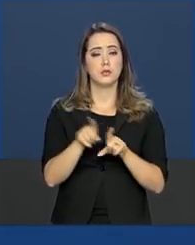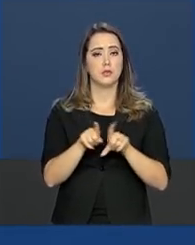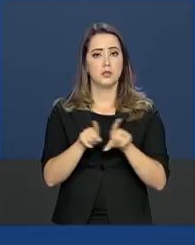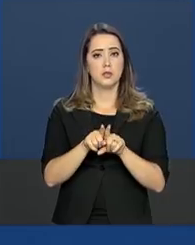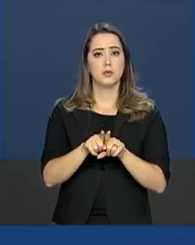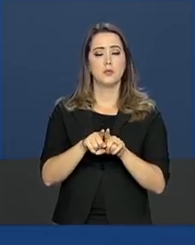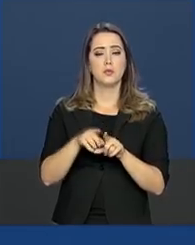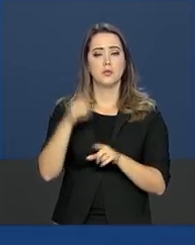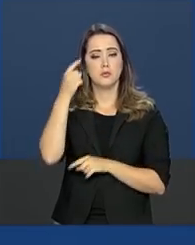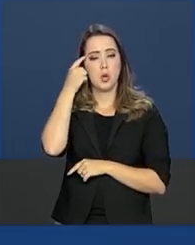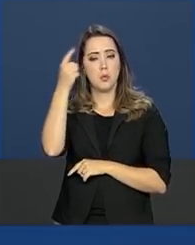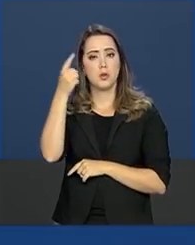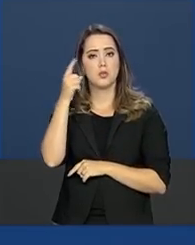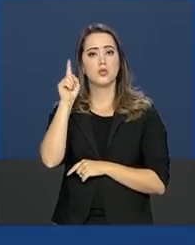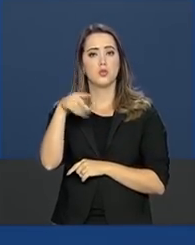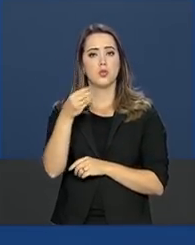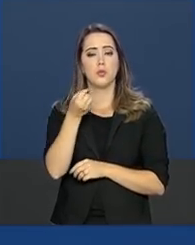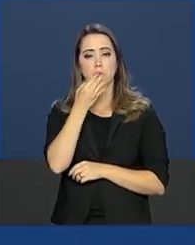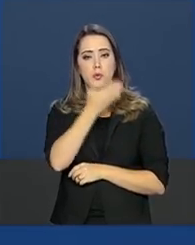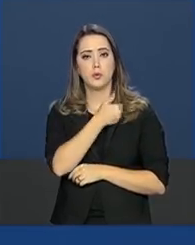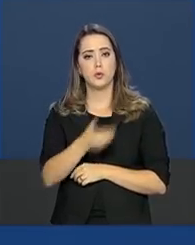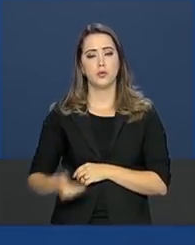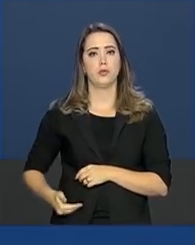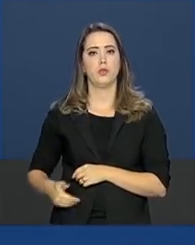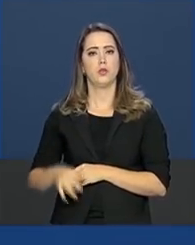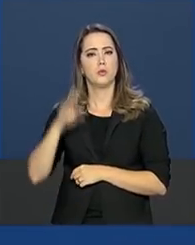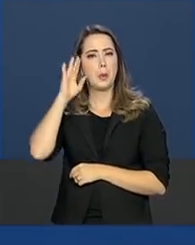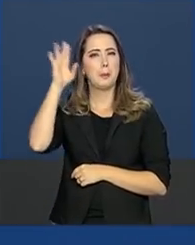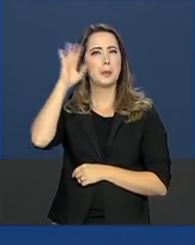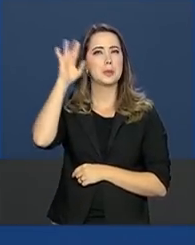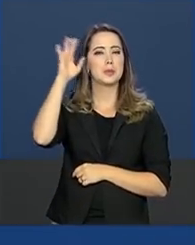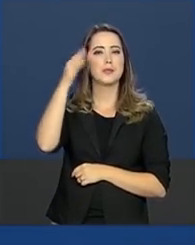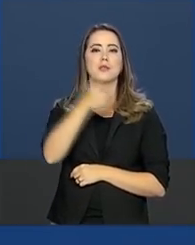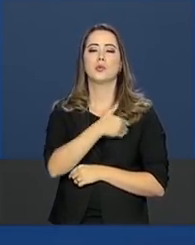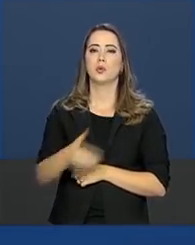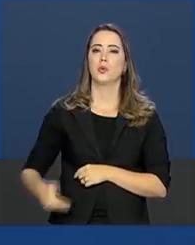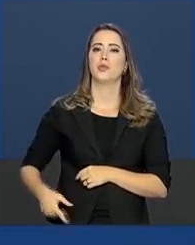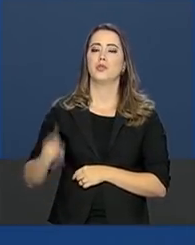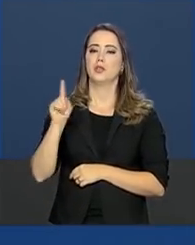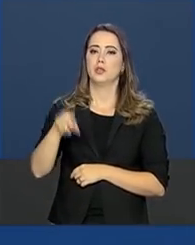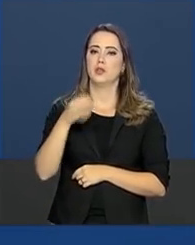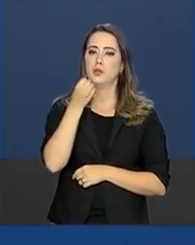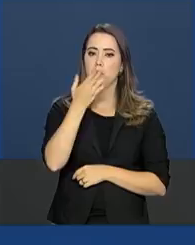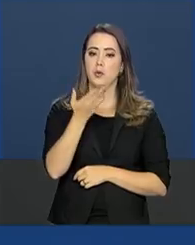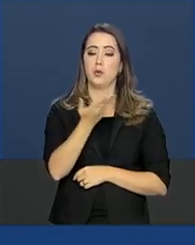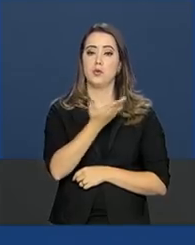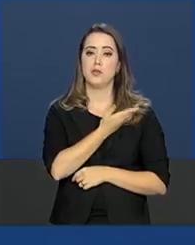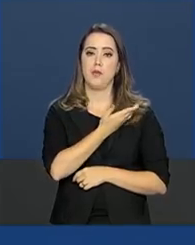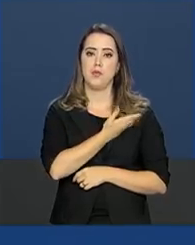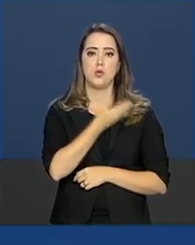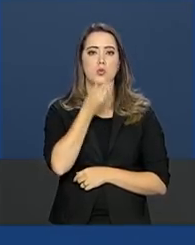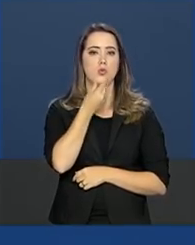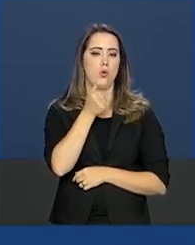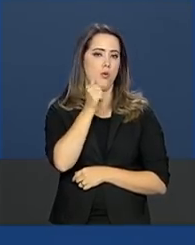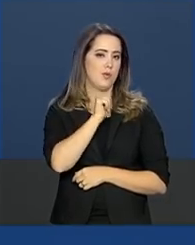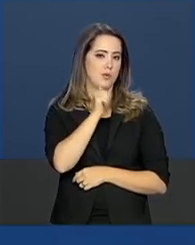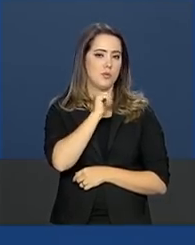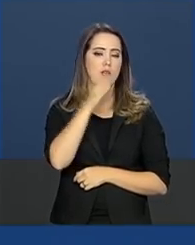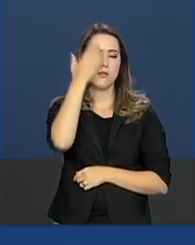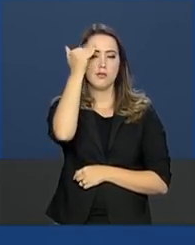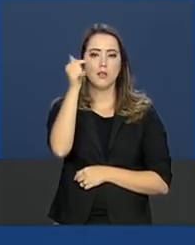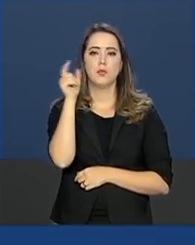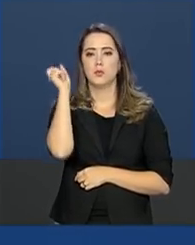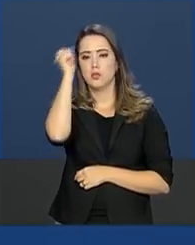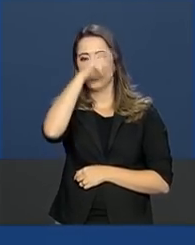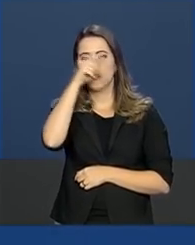com grande criatividade do governo. Os amigos e as amigas sabem das dificuldades naturais,